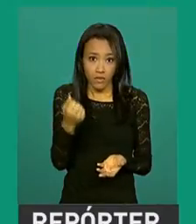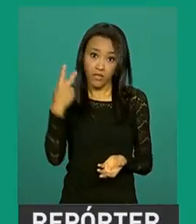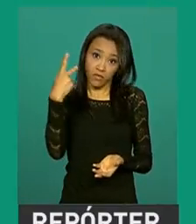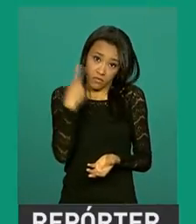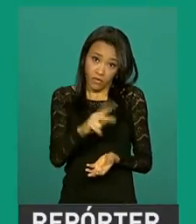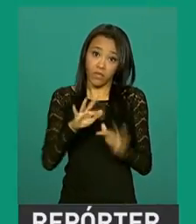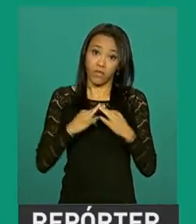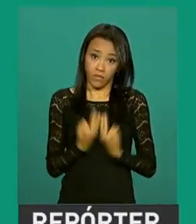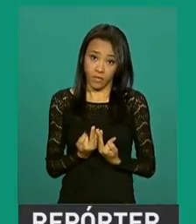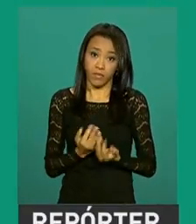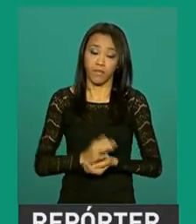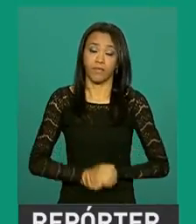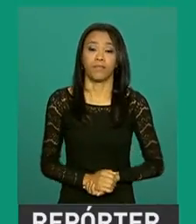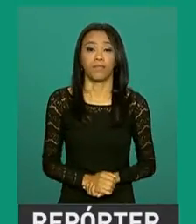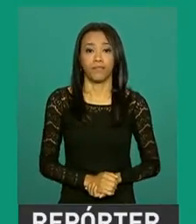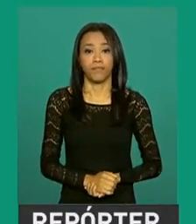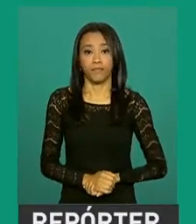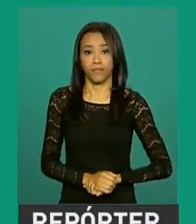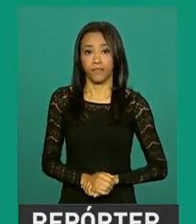família